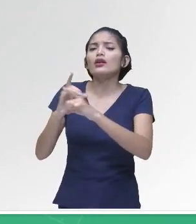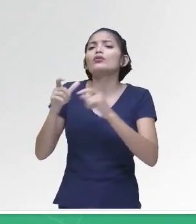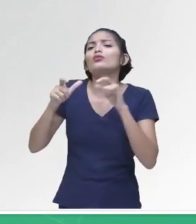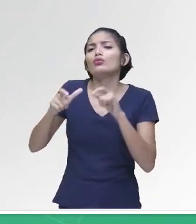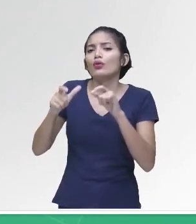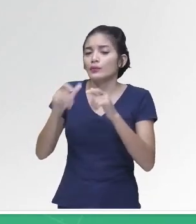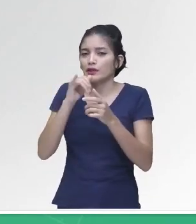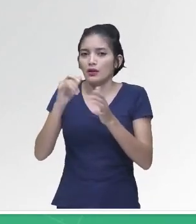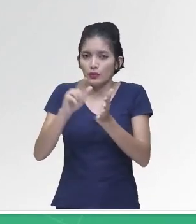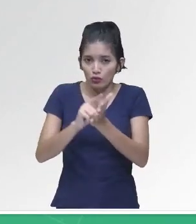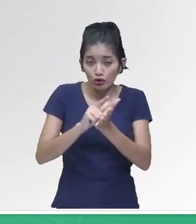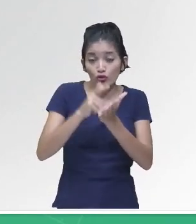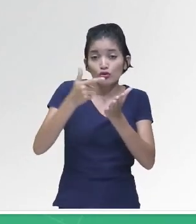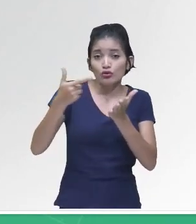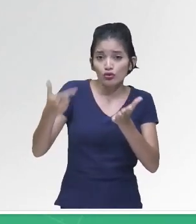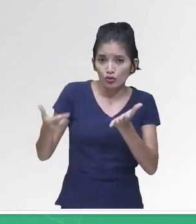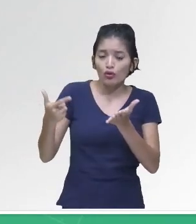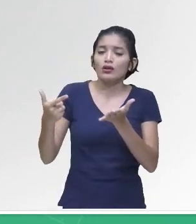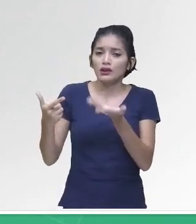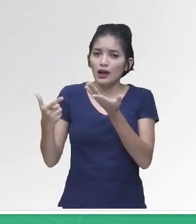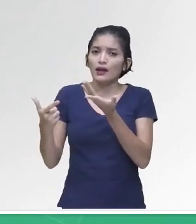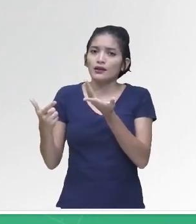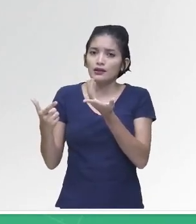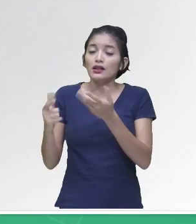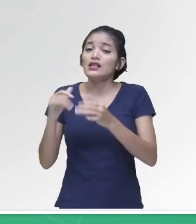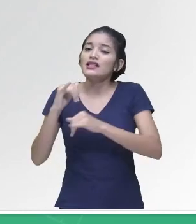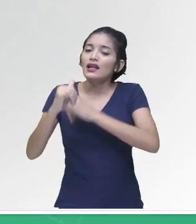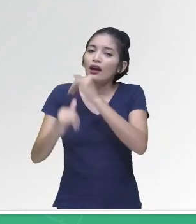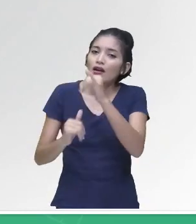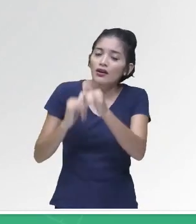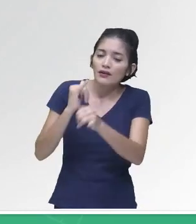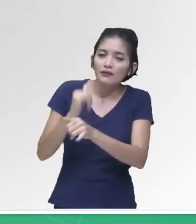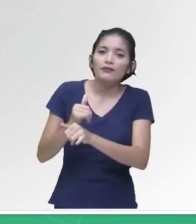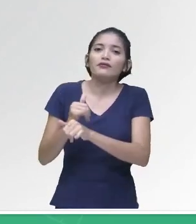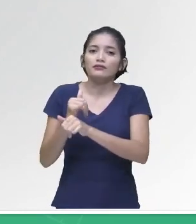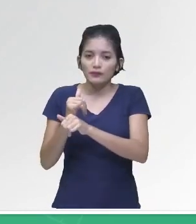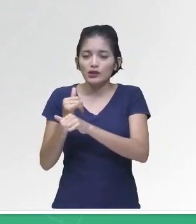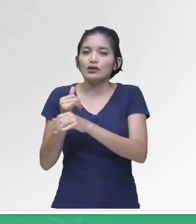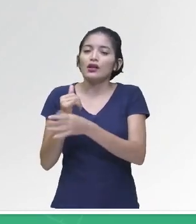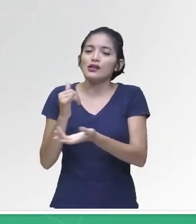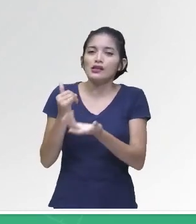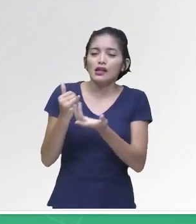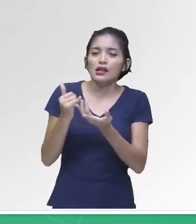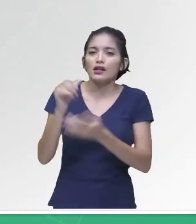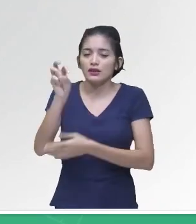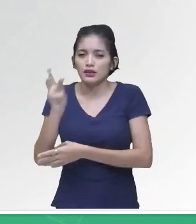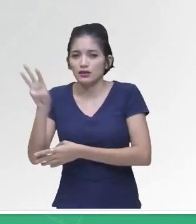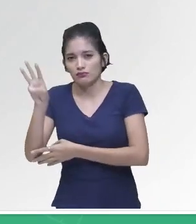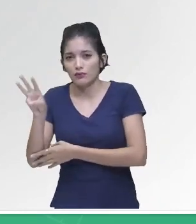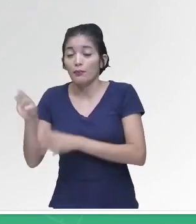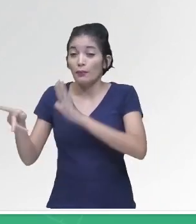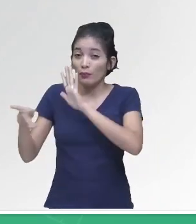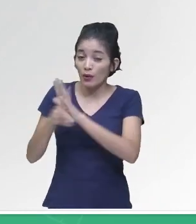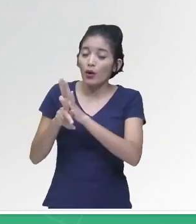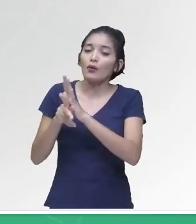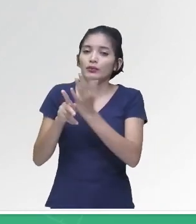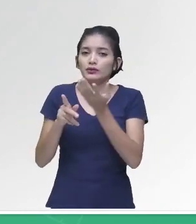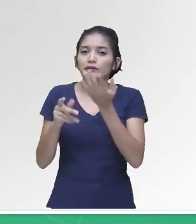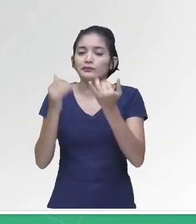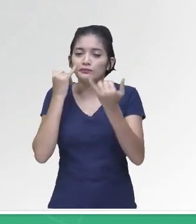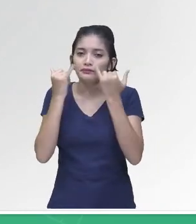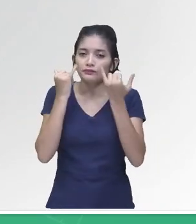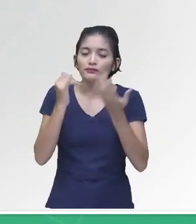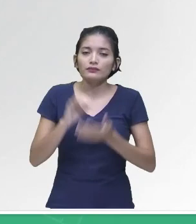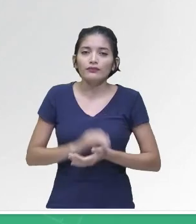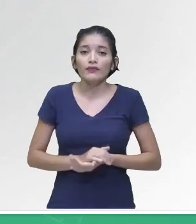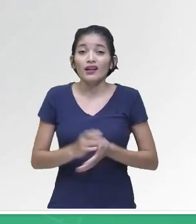em jornais eletrônicos, em sites de notícia eletrônico. Anteriormente, em jornais,